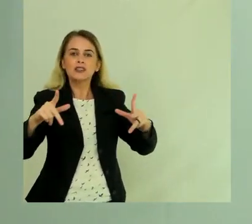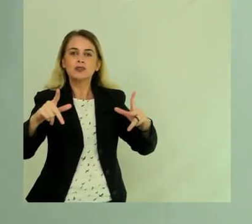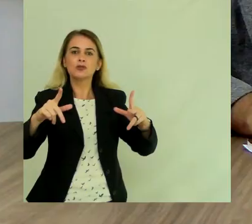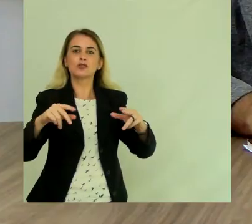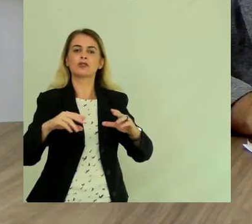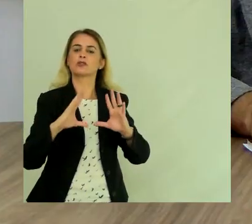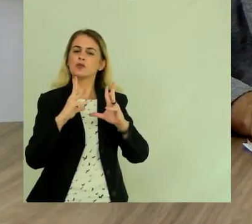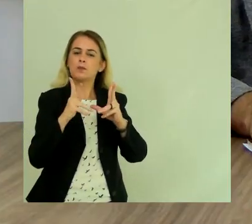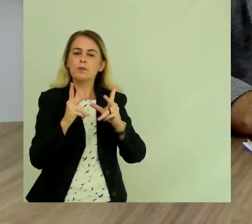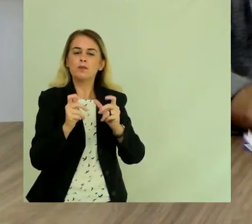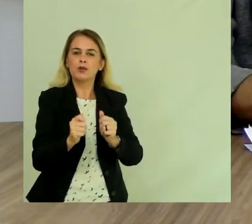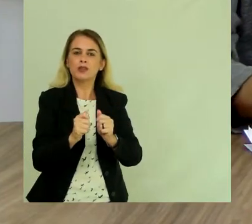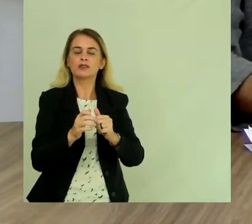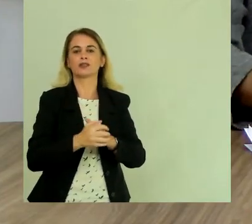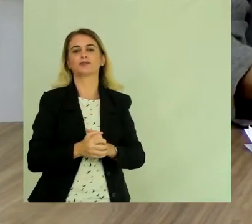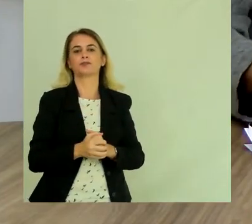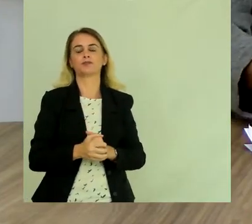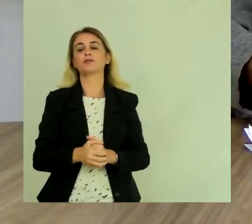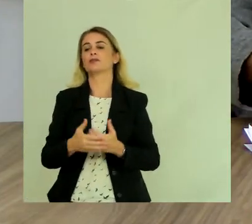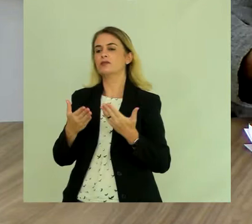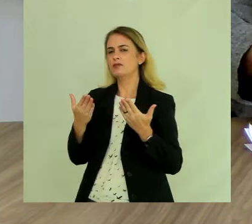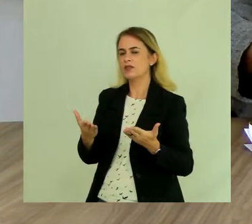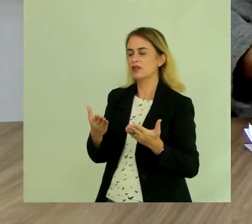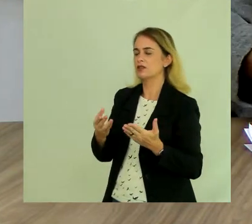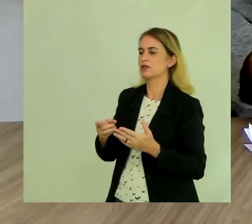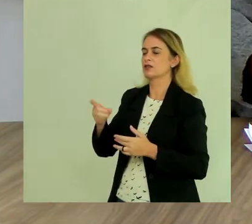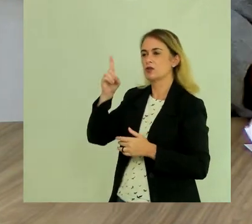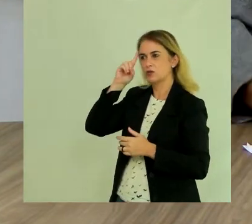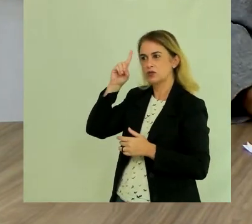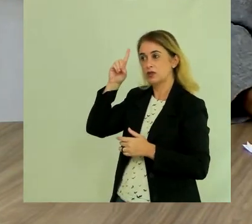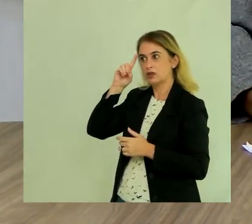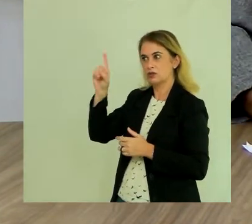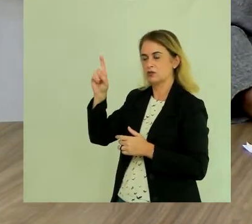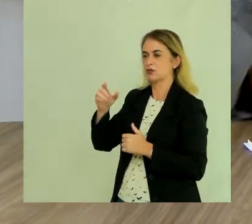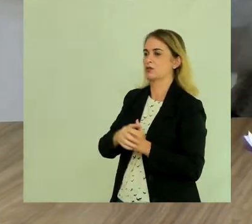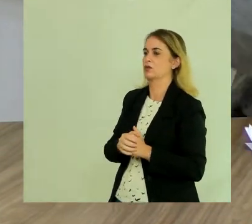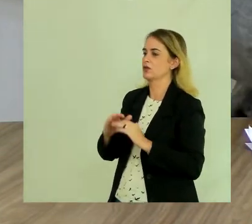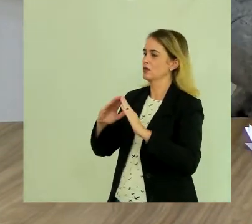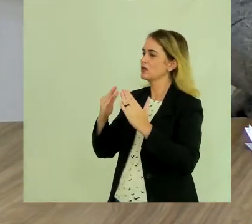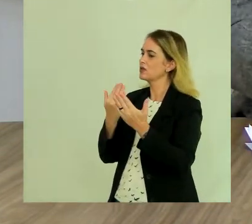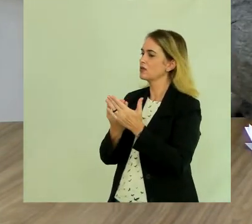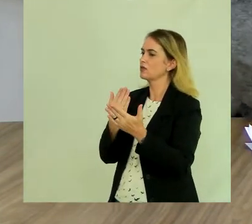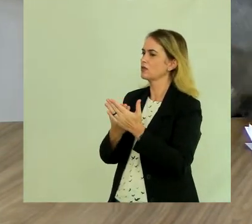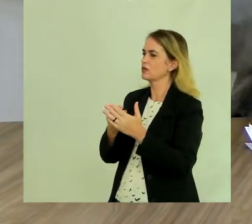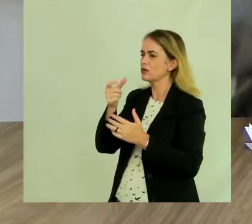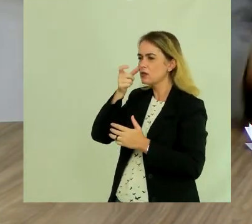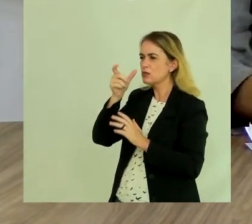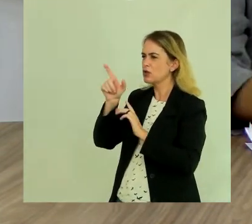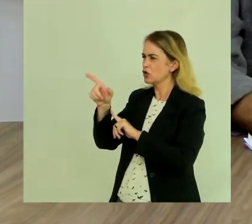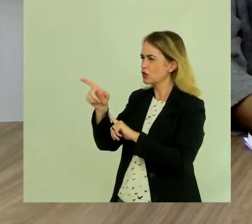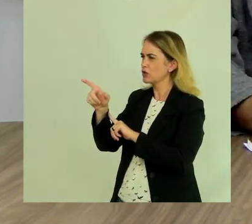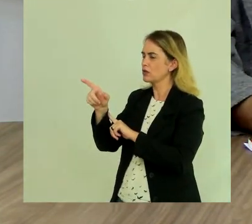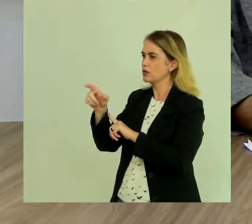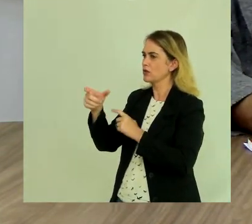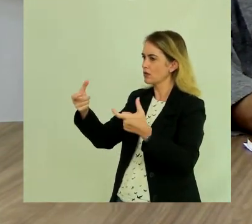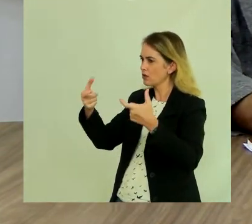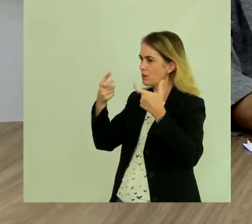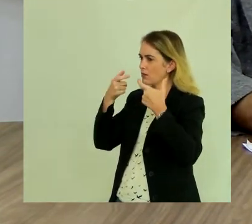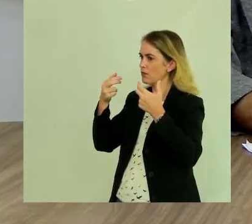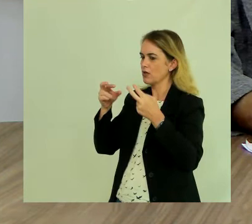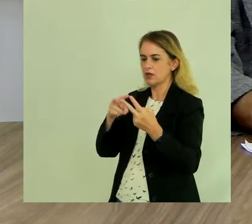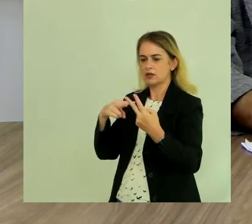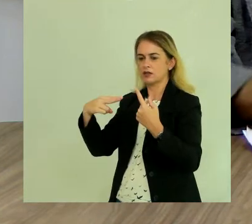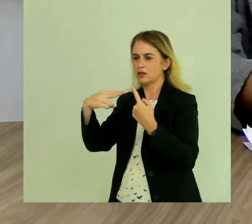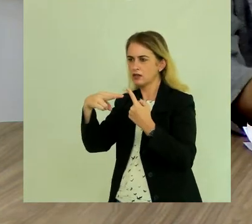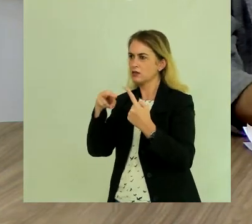língua. Um diretor de escola que, de repente, ele enxerga isso, ele quer ter esse